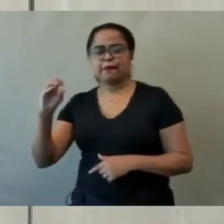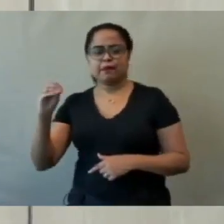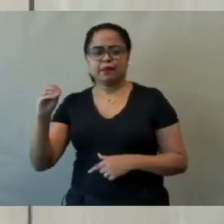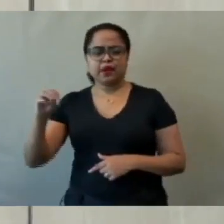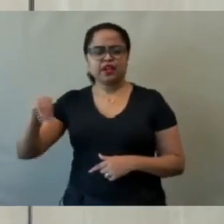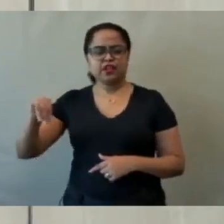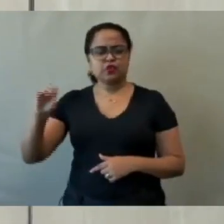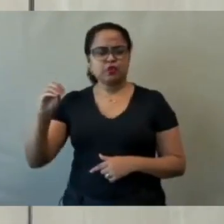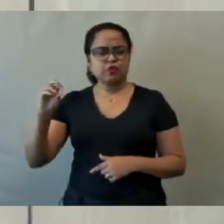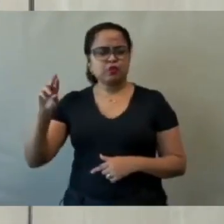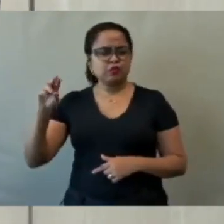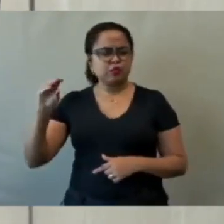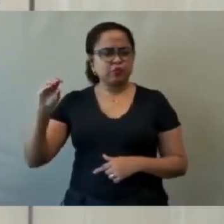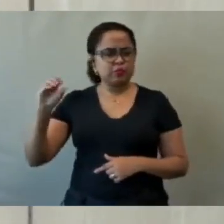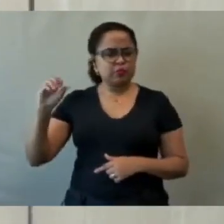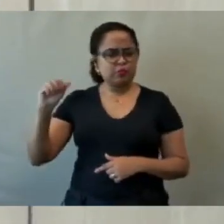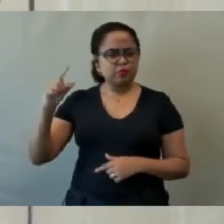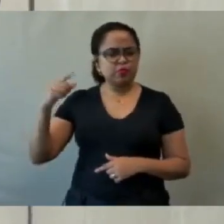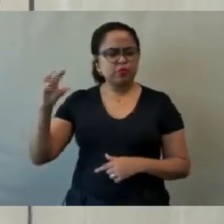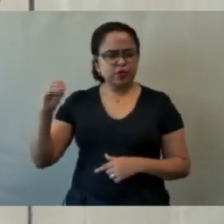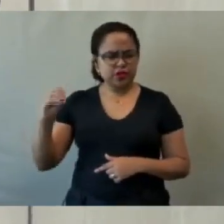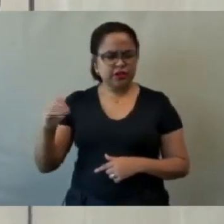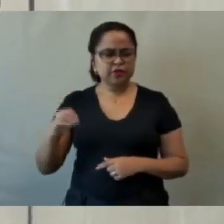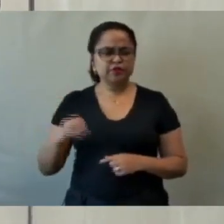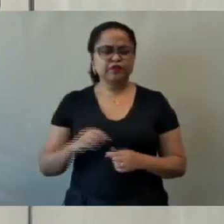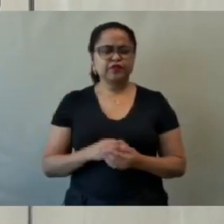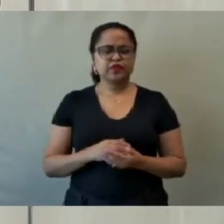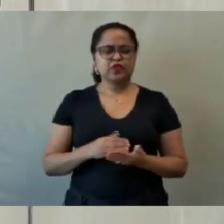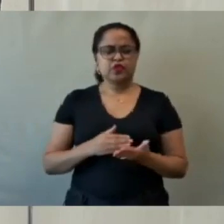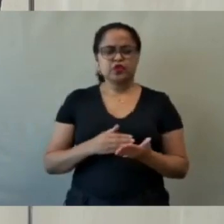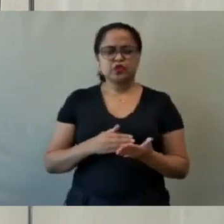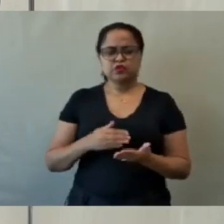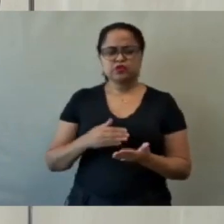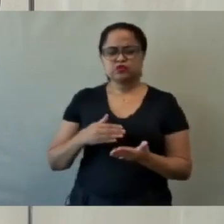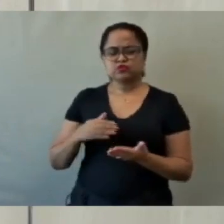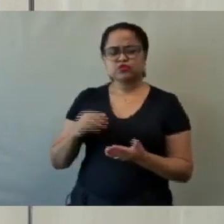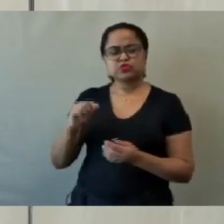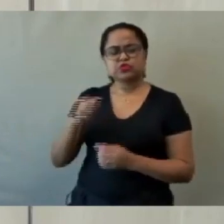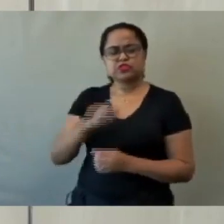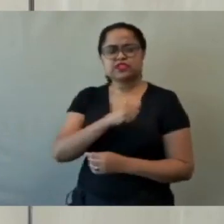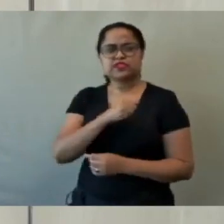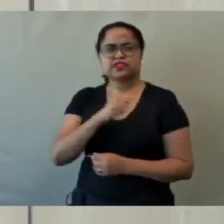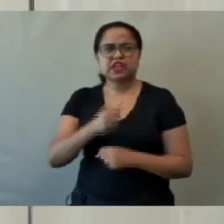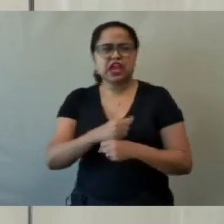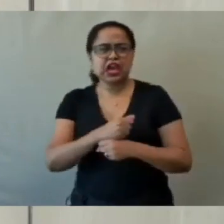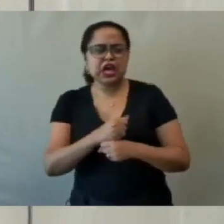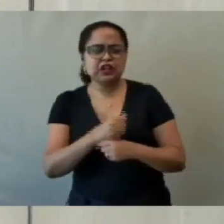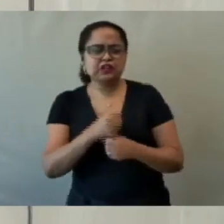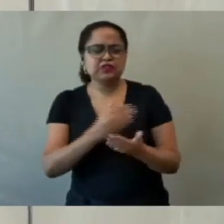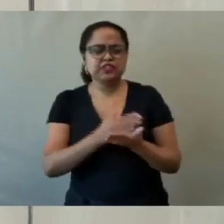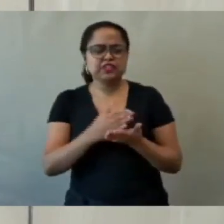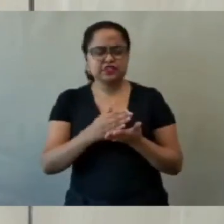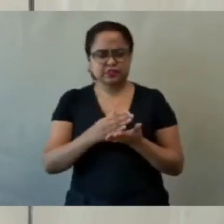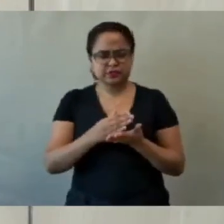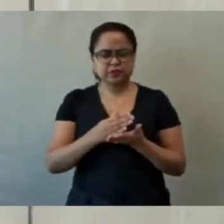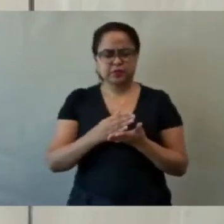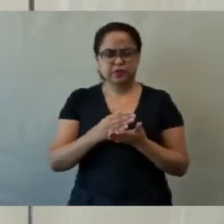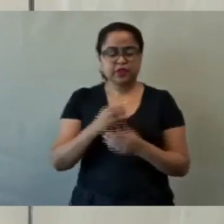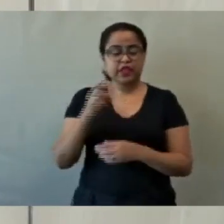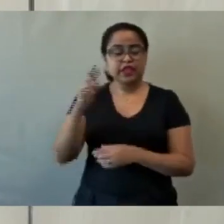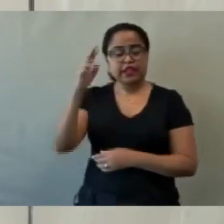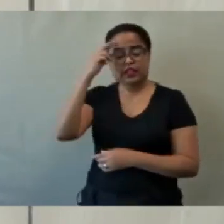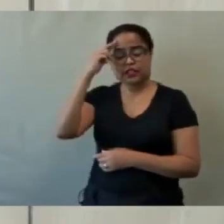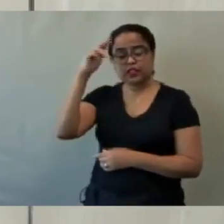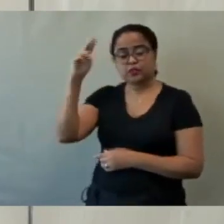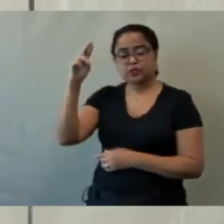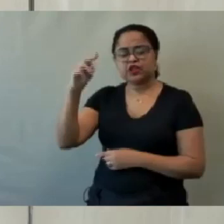de segundo ano dos anos iniciais. E na diretoria do Sindrede, a gente vem